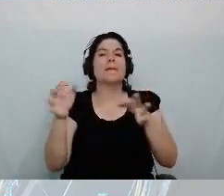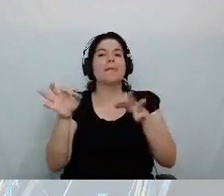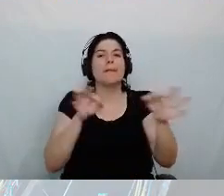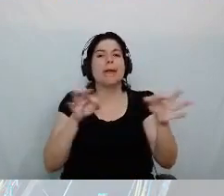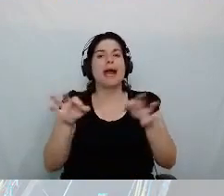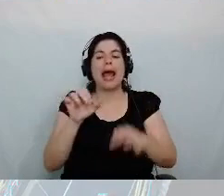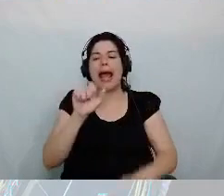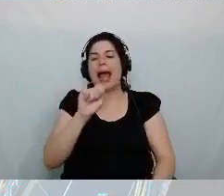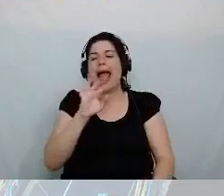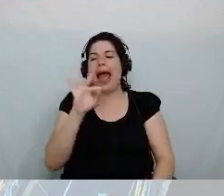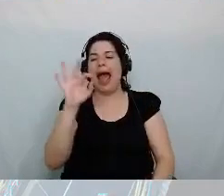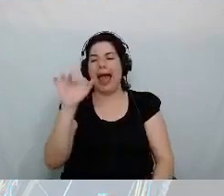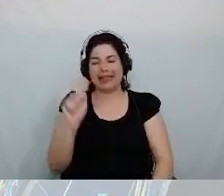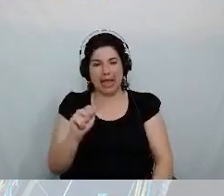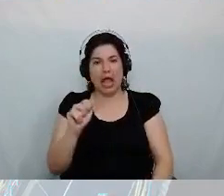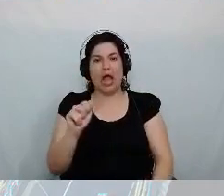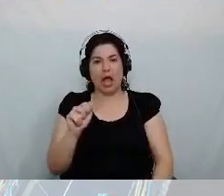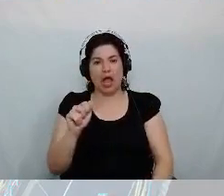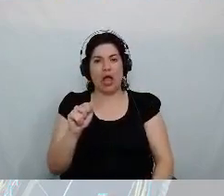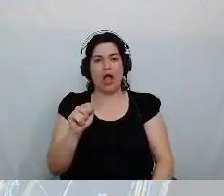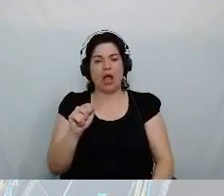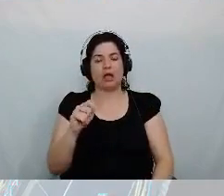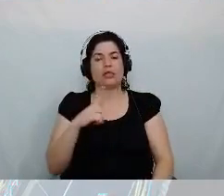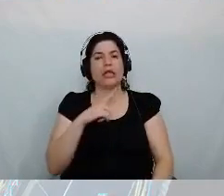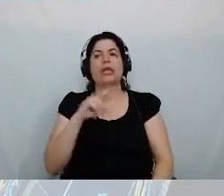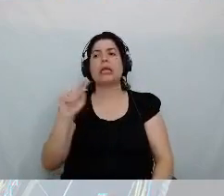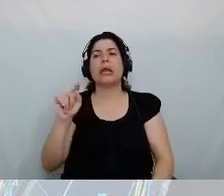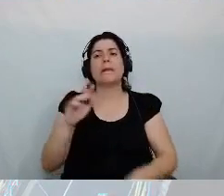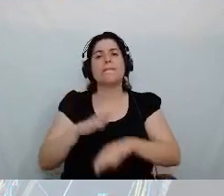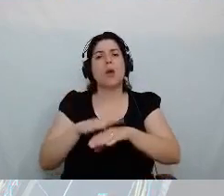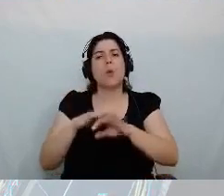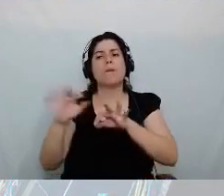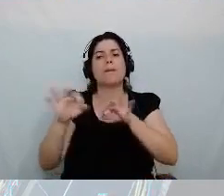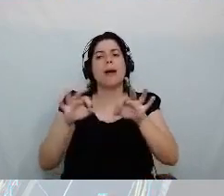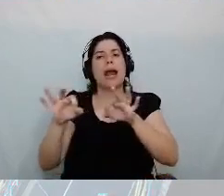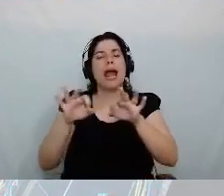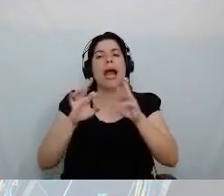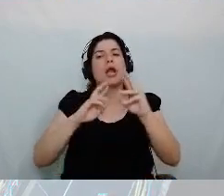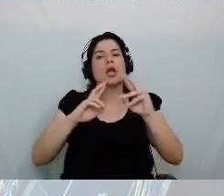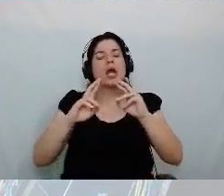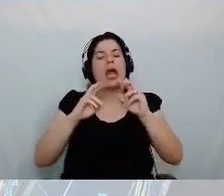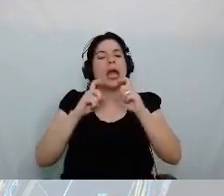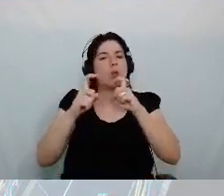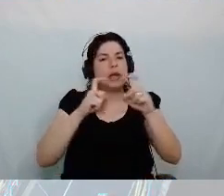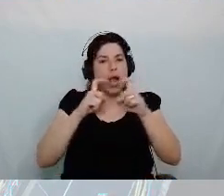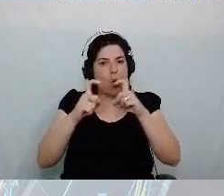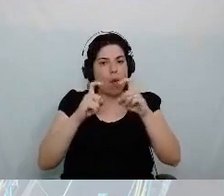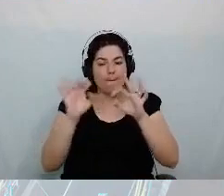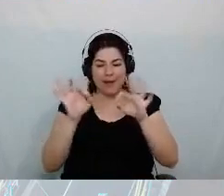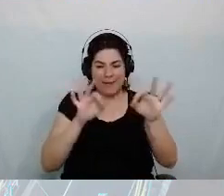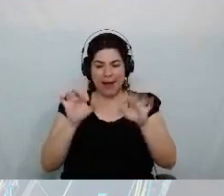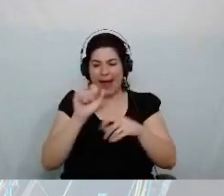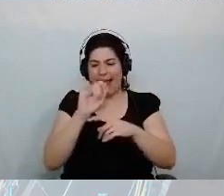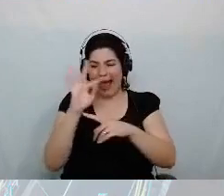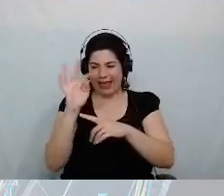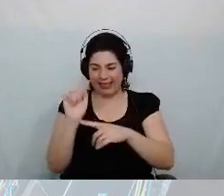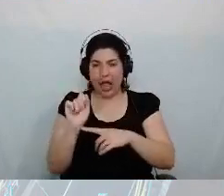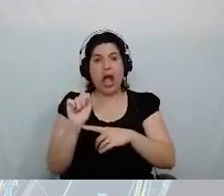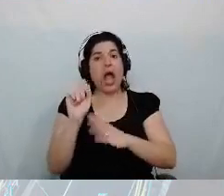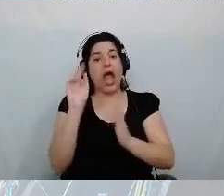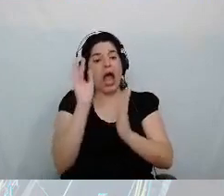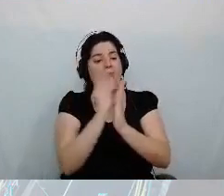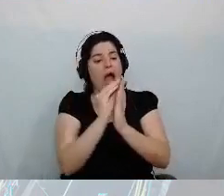quem vai mover a reunião, né? Quem vai organizar e coordenar a reunião, quando monta uma ata, anota qual é